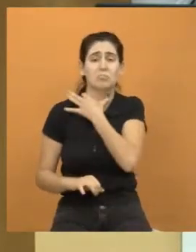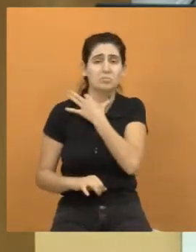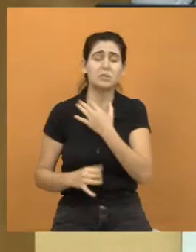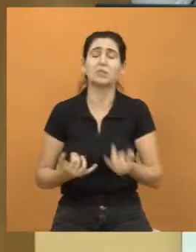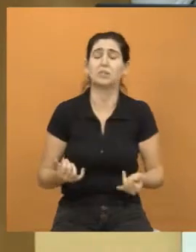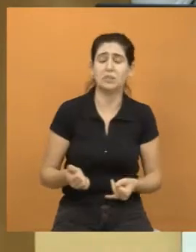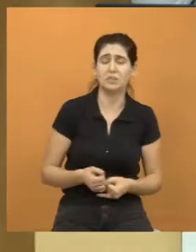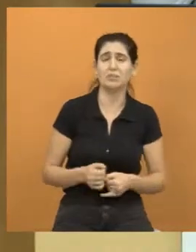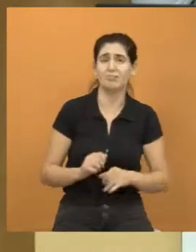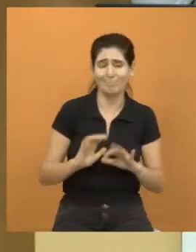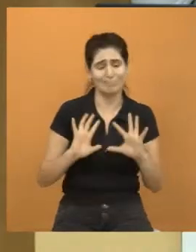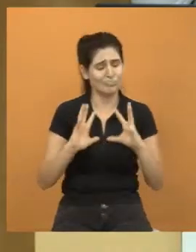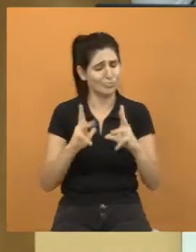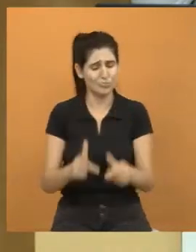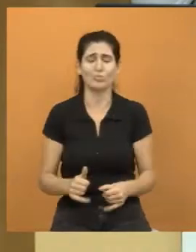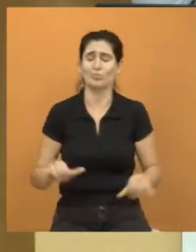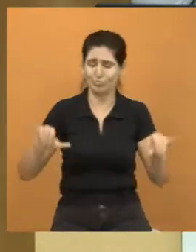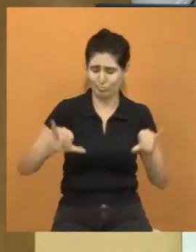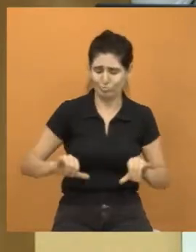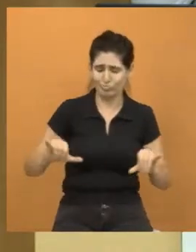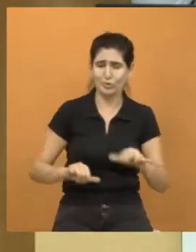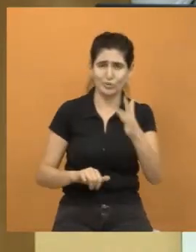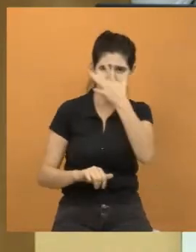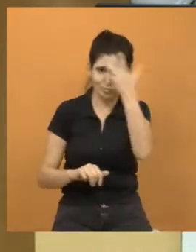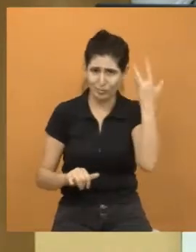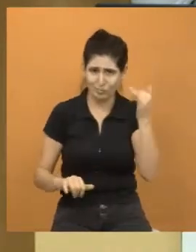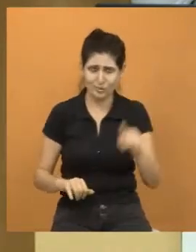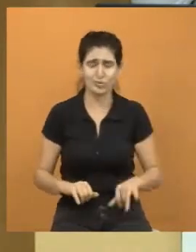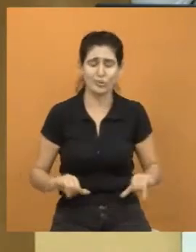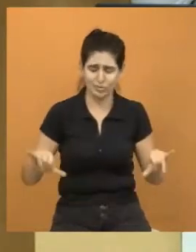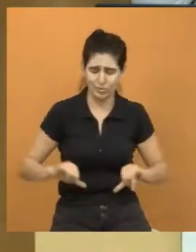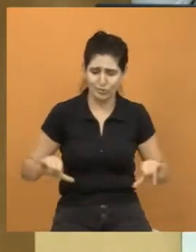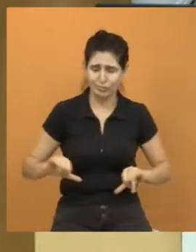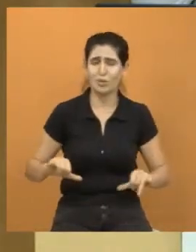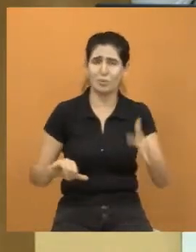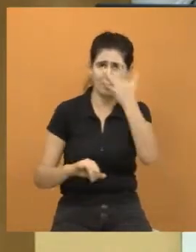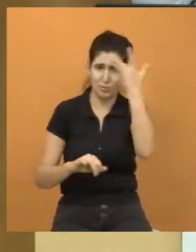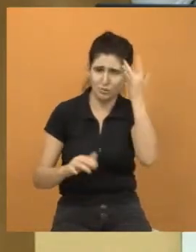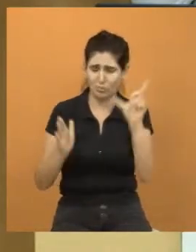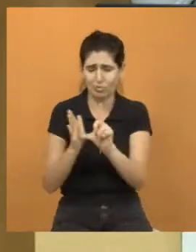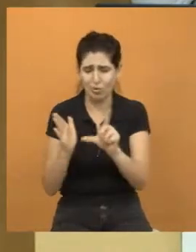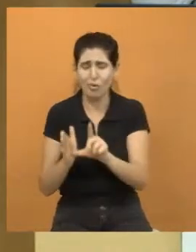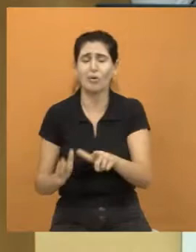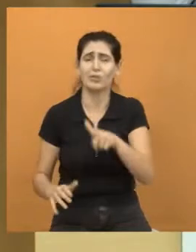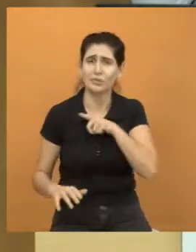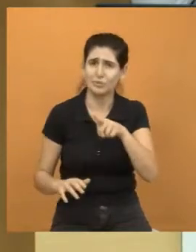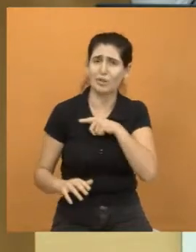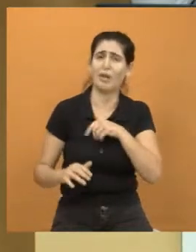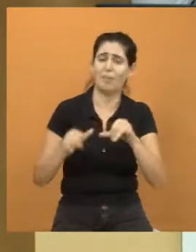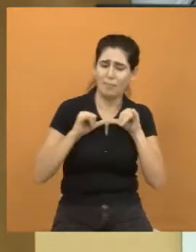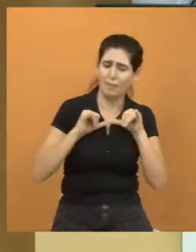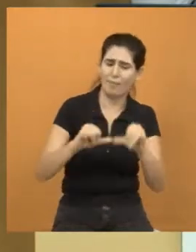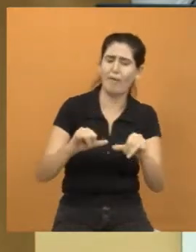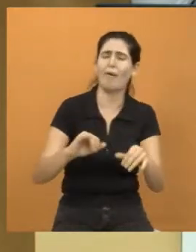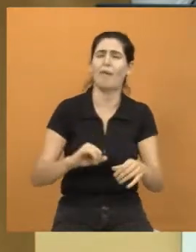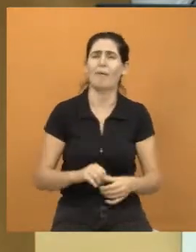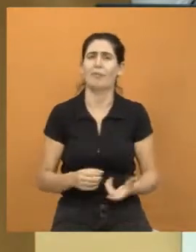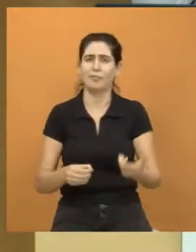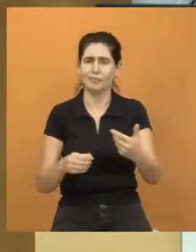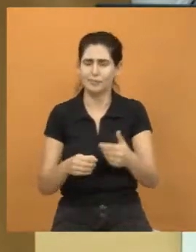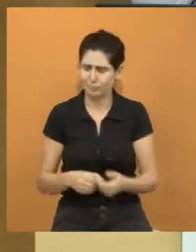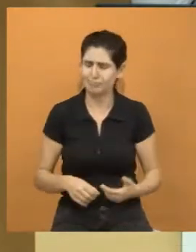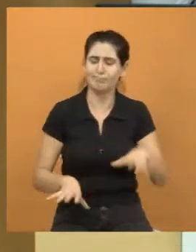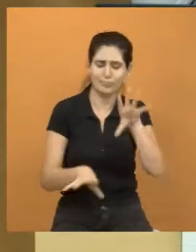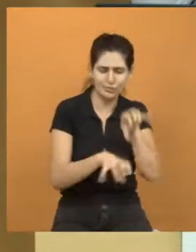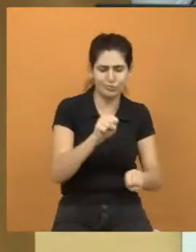E nós temos tudo isso nesses 5.000, quase 5.000 comerciantes, economia da cidade de Jacareí. Mas, no entanto,